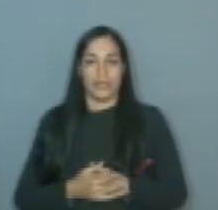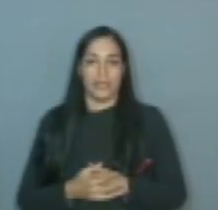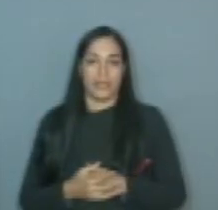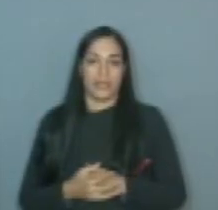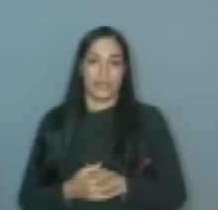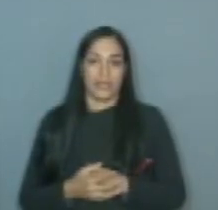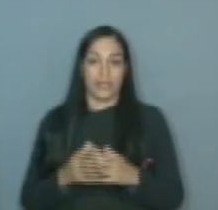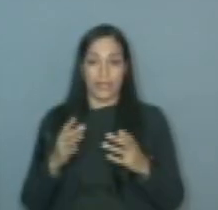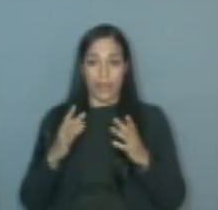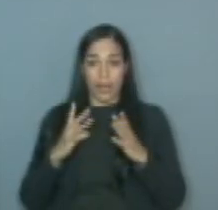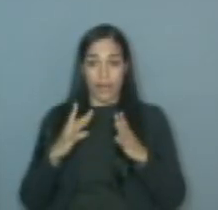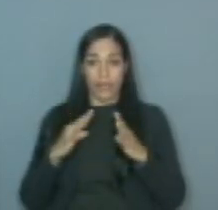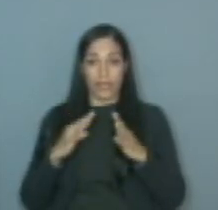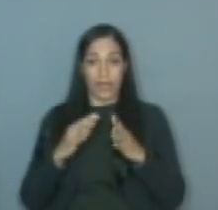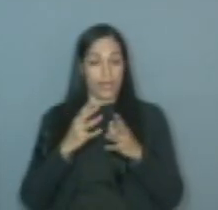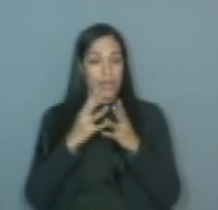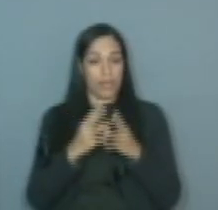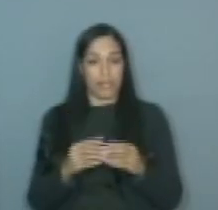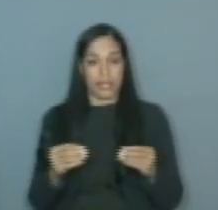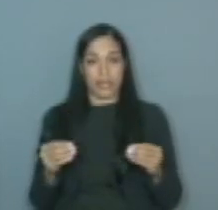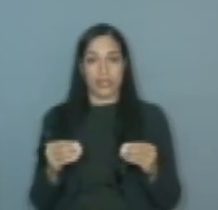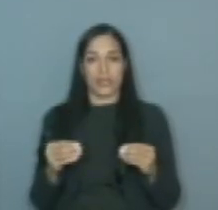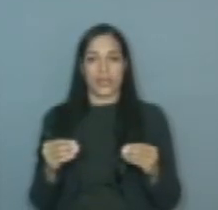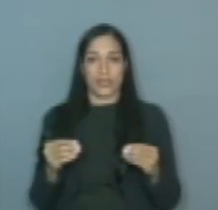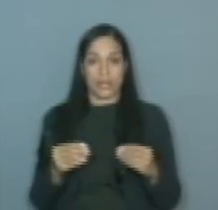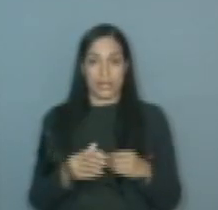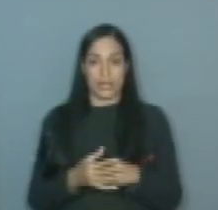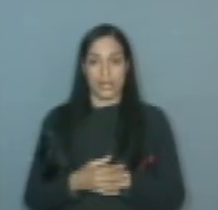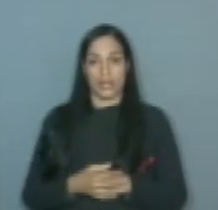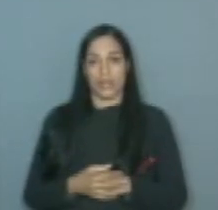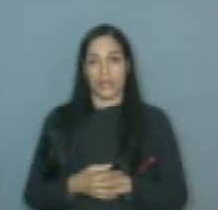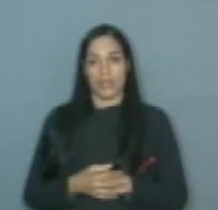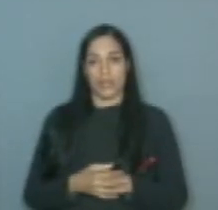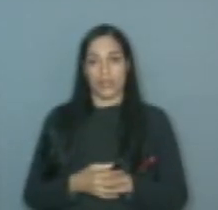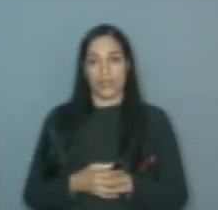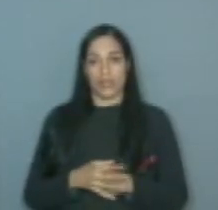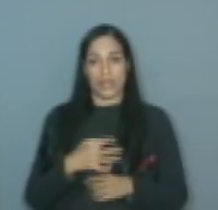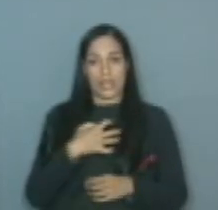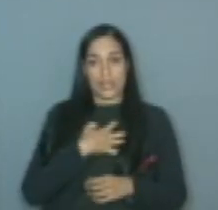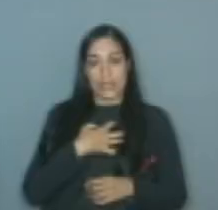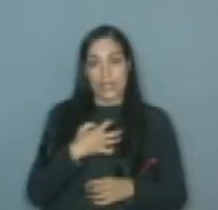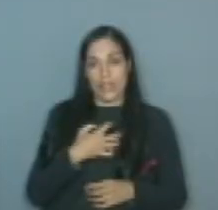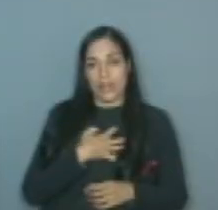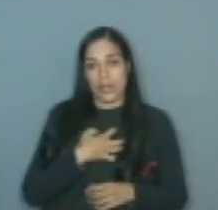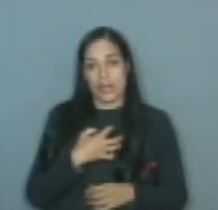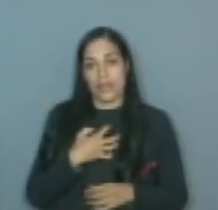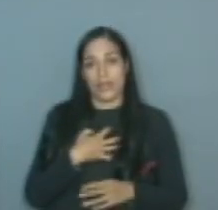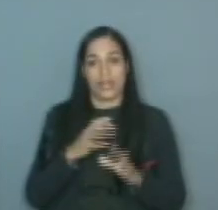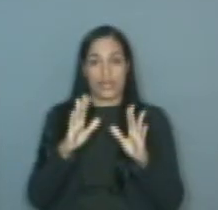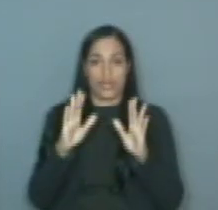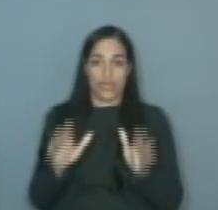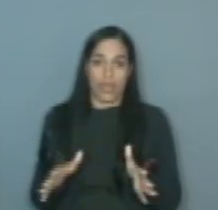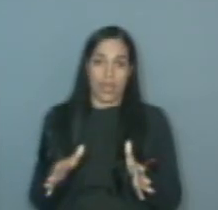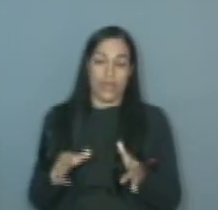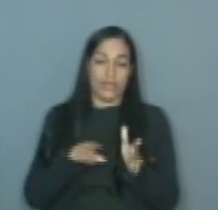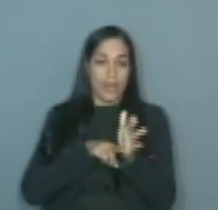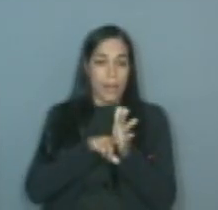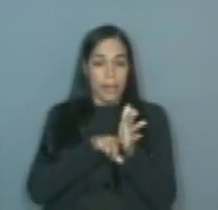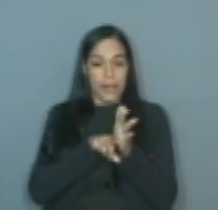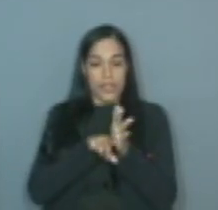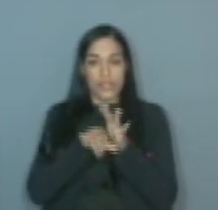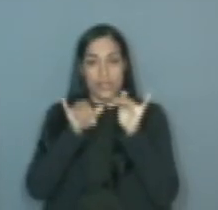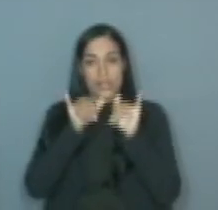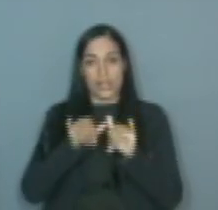A folga só vai acabar mais ainda daqui para frente. E o senhor está sentindo já essa pressão na mais recente pesquisa